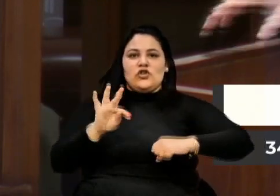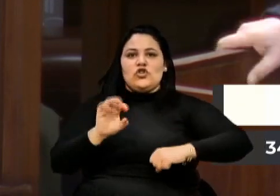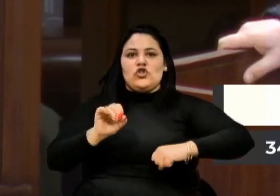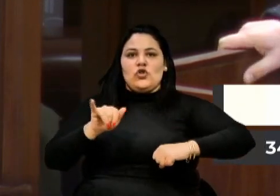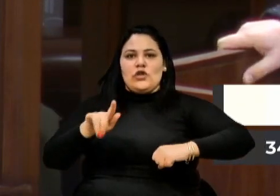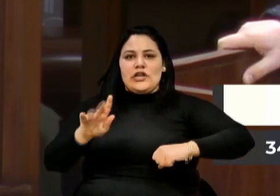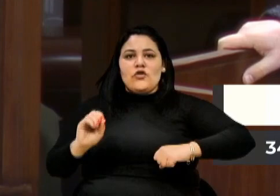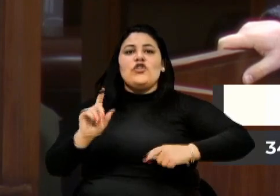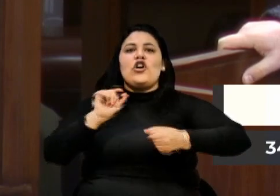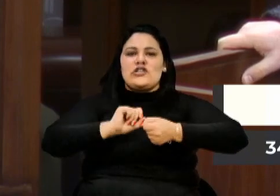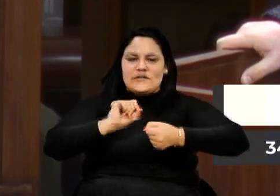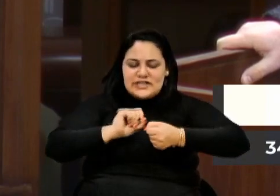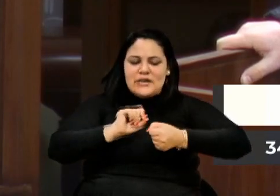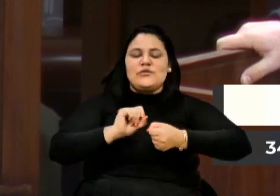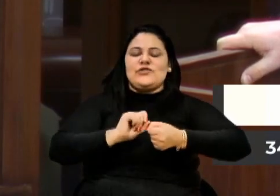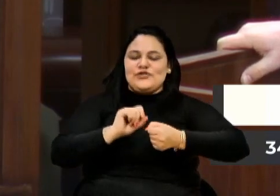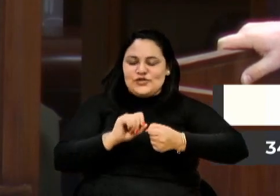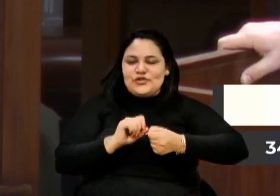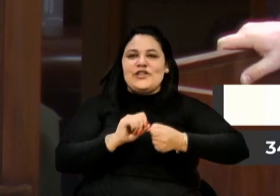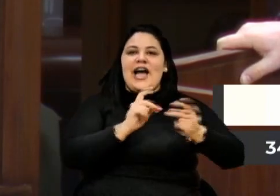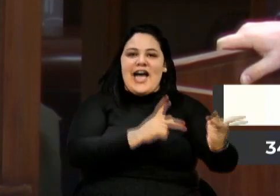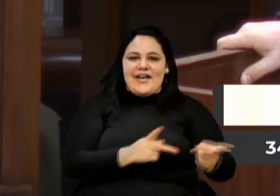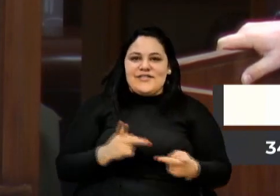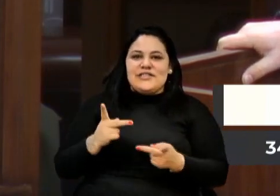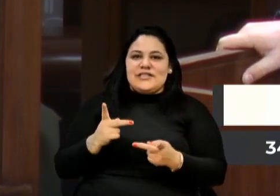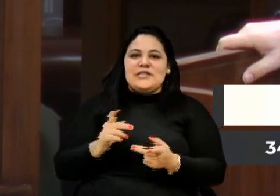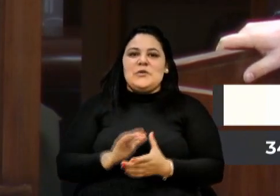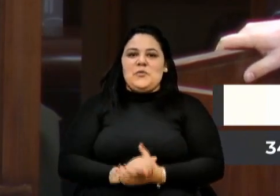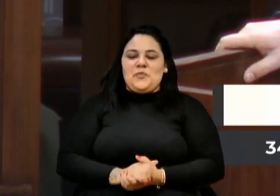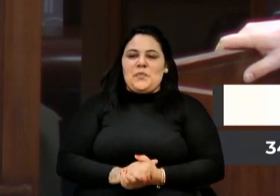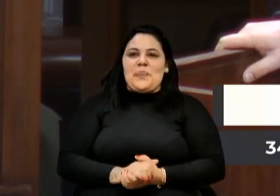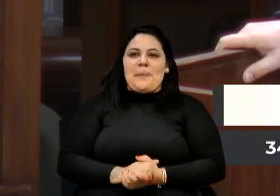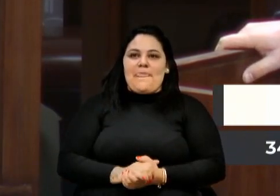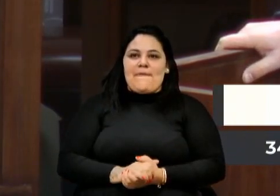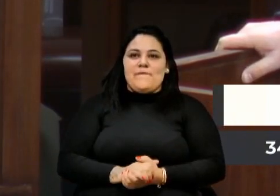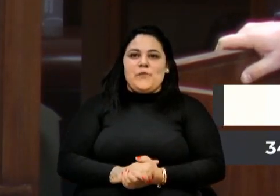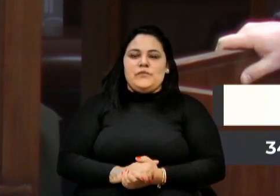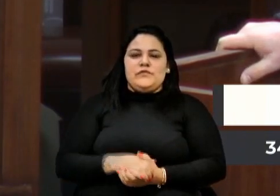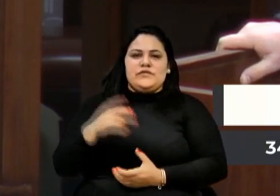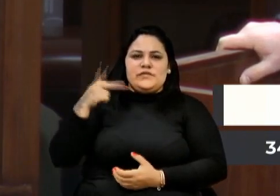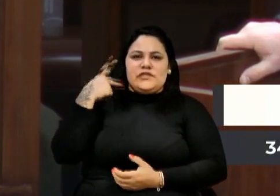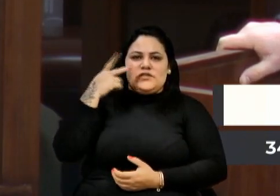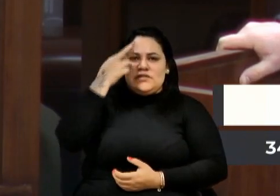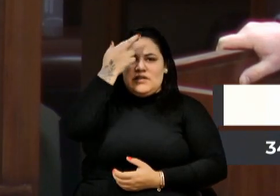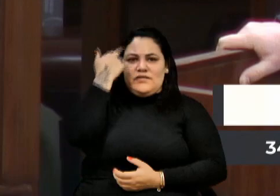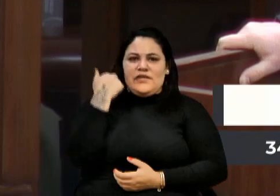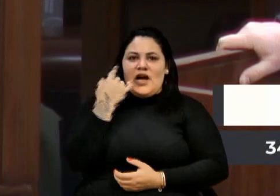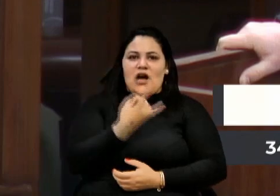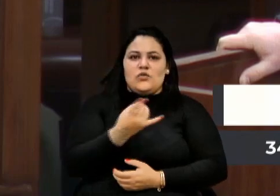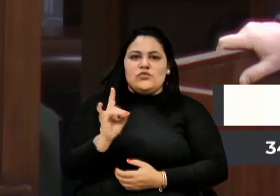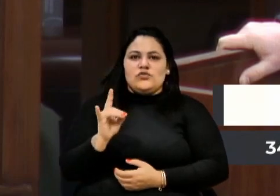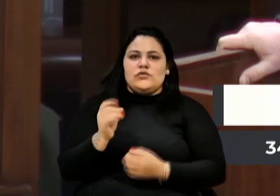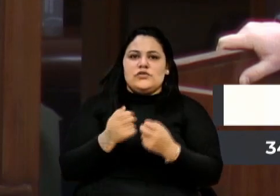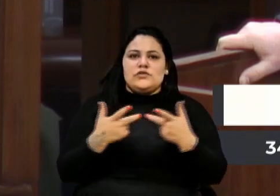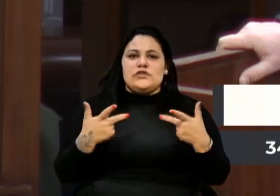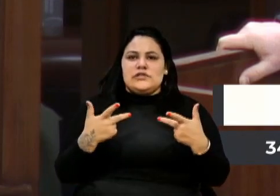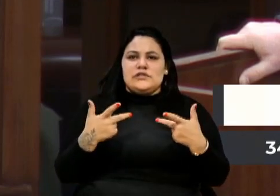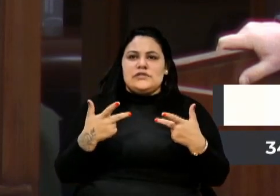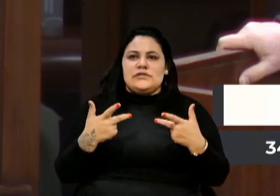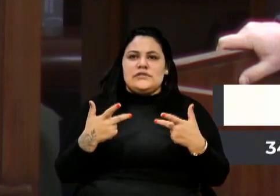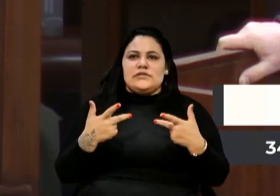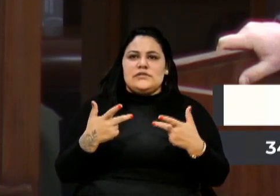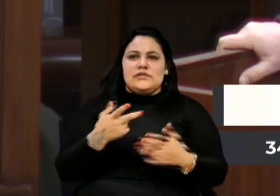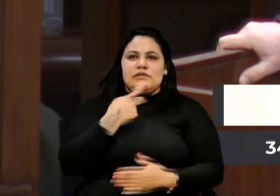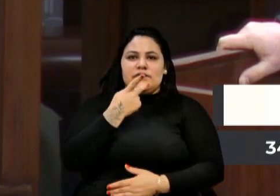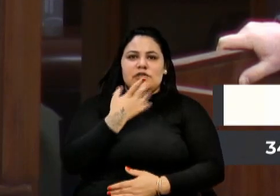roteiro como nas visitas legislativas. Vereador Rafael, a sua última parte é a forma como eu ia fechar a minha fala